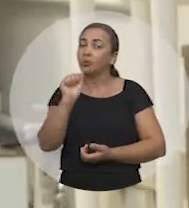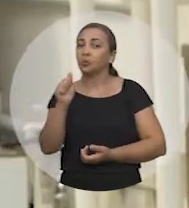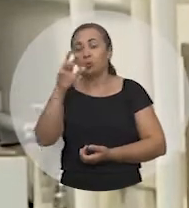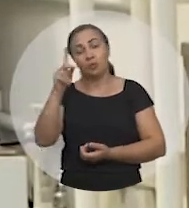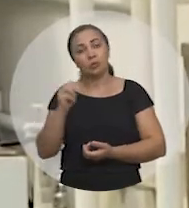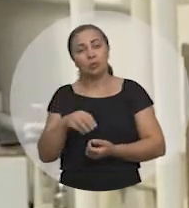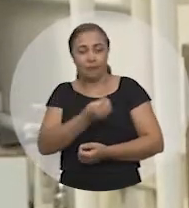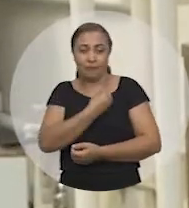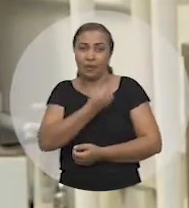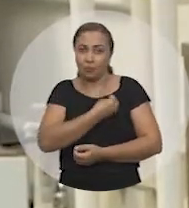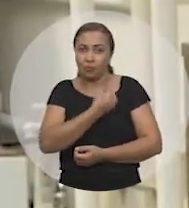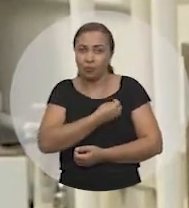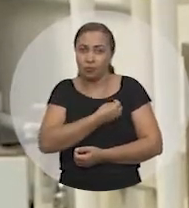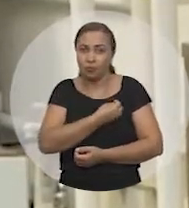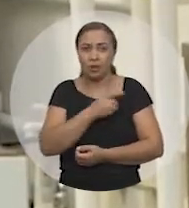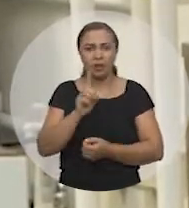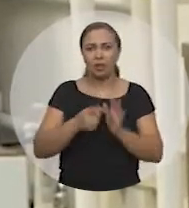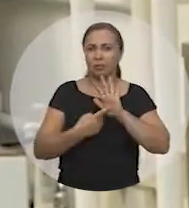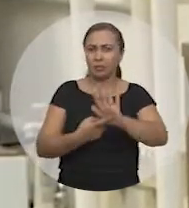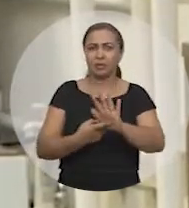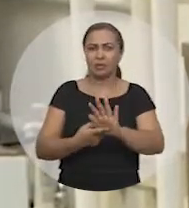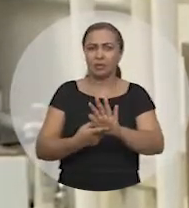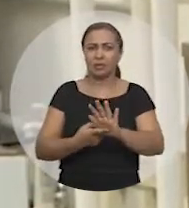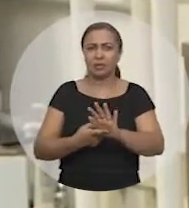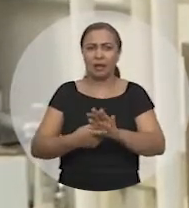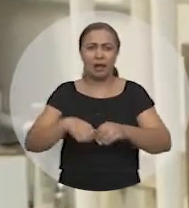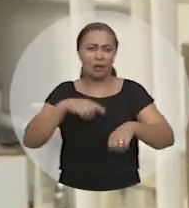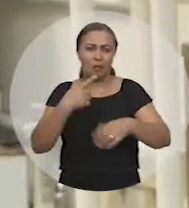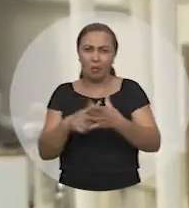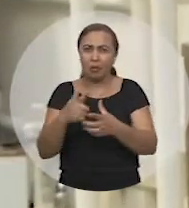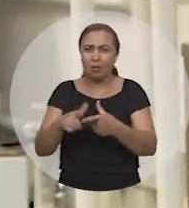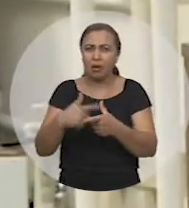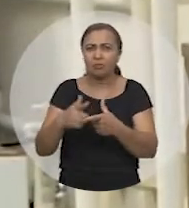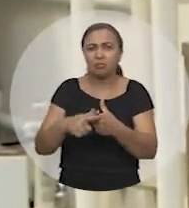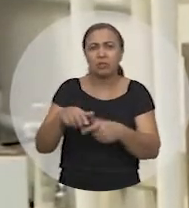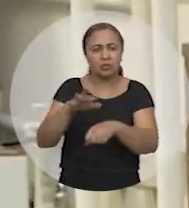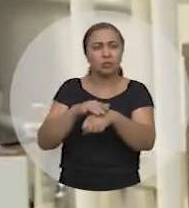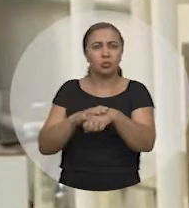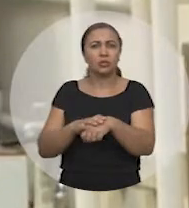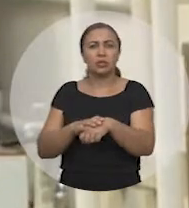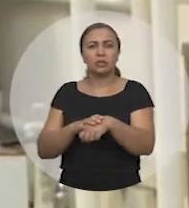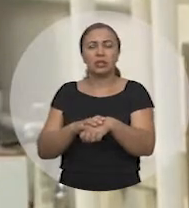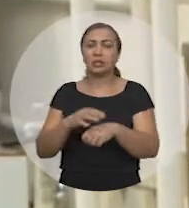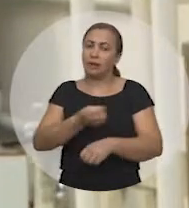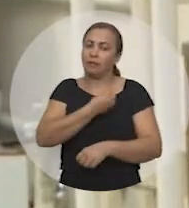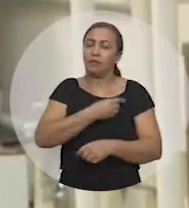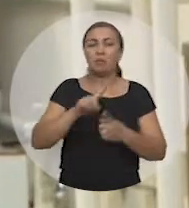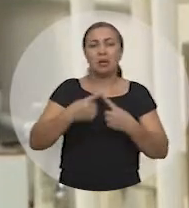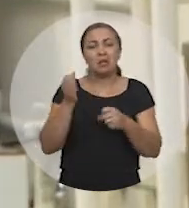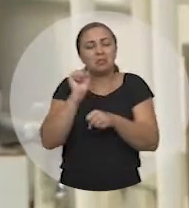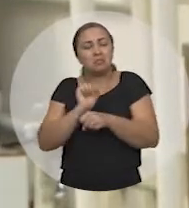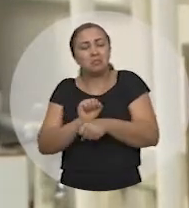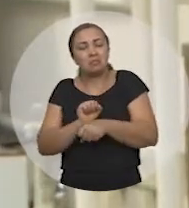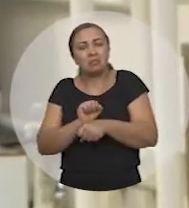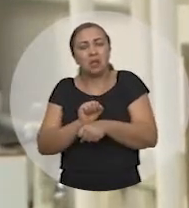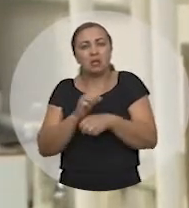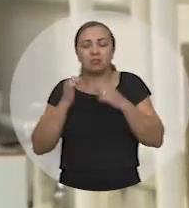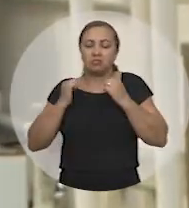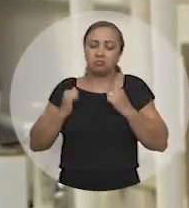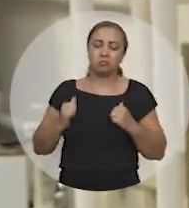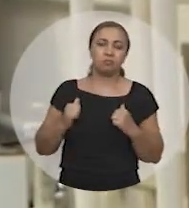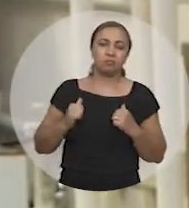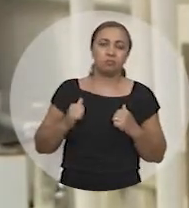não apresenta o que a gente chama de virulência entre eles ao vivo podem no estágio como se fosse latente